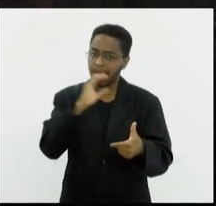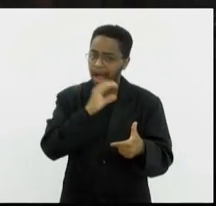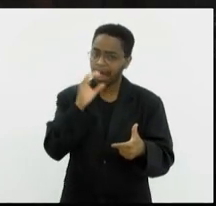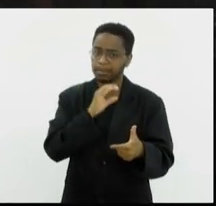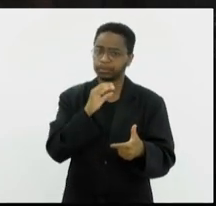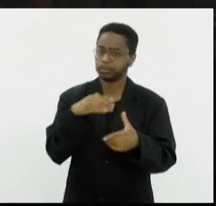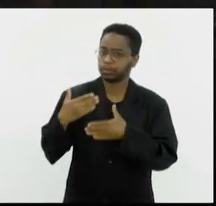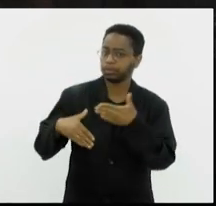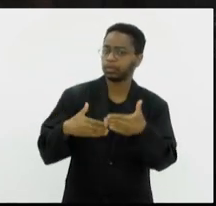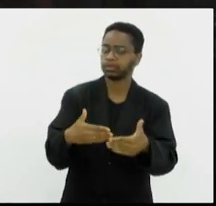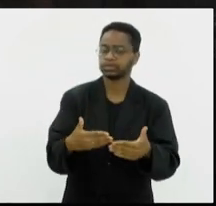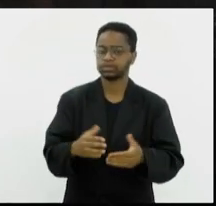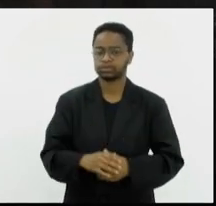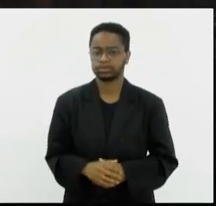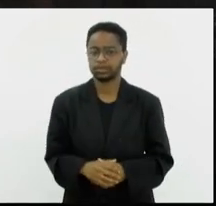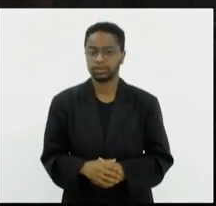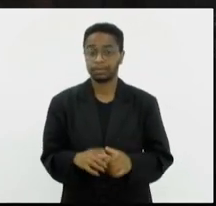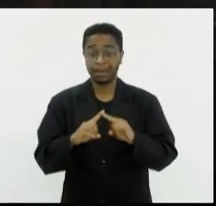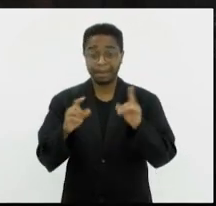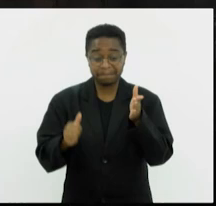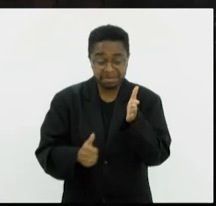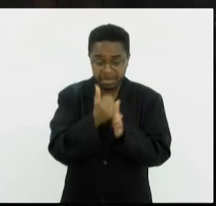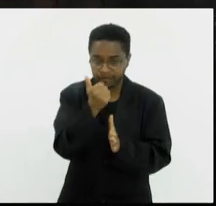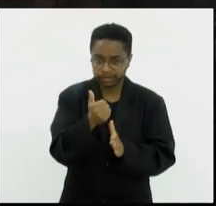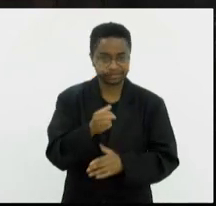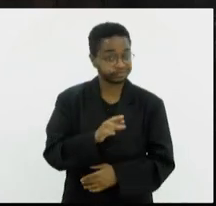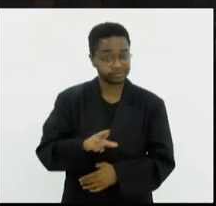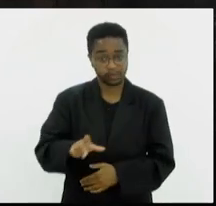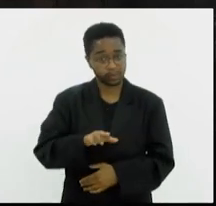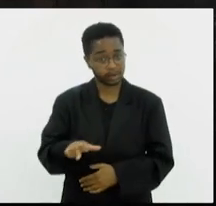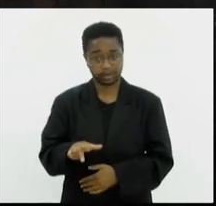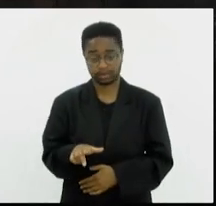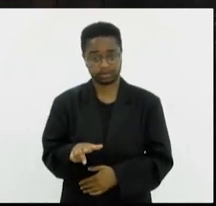procedimentos e não é a primeira vez